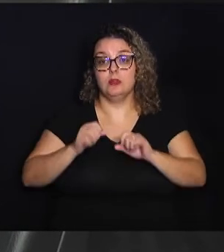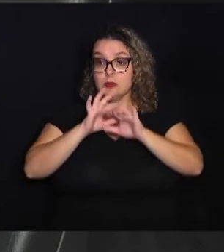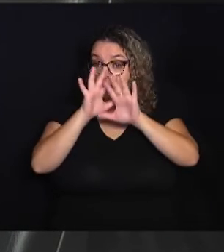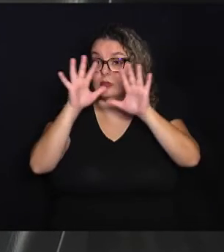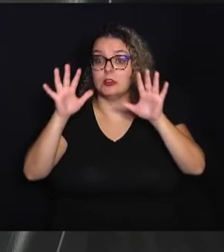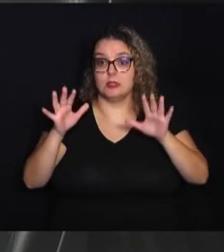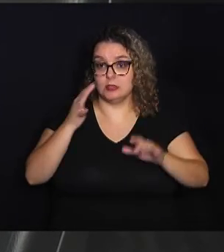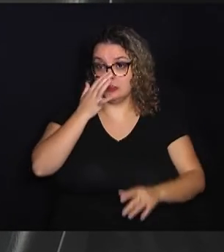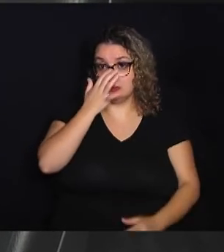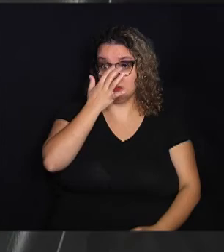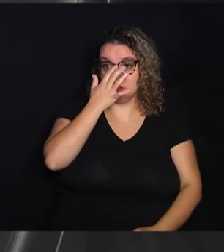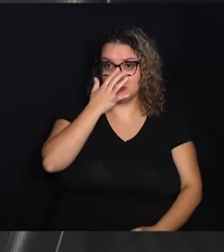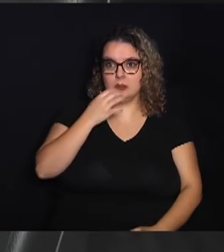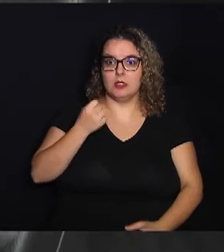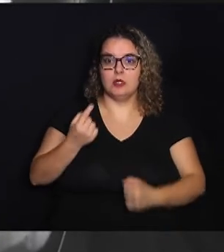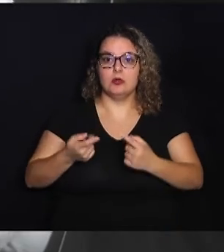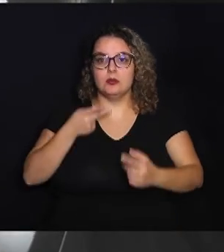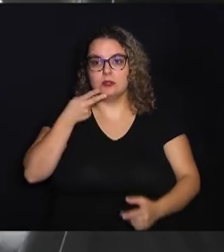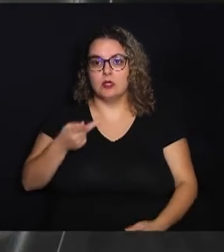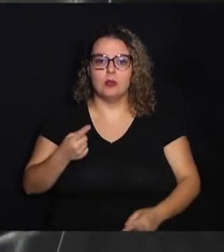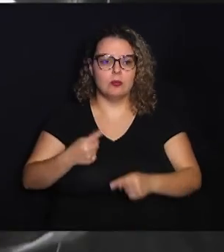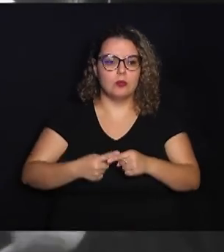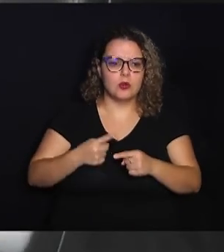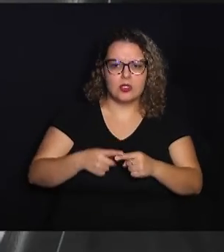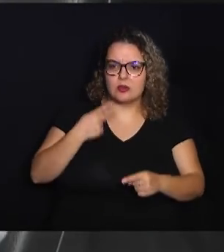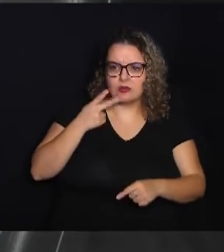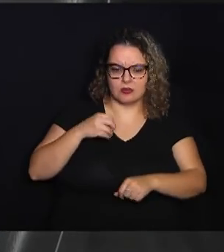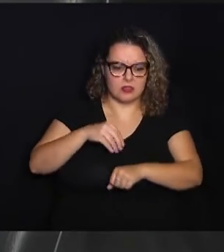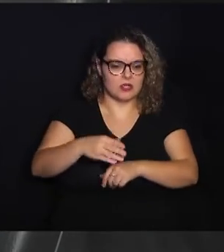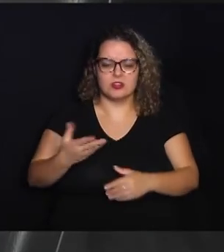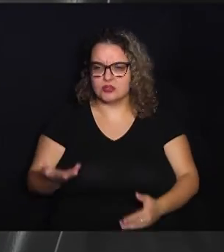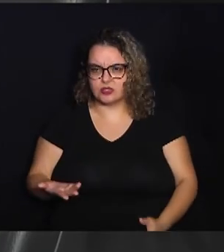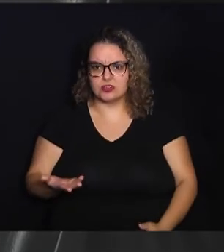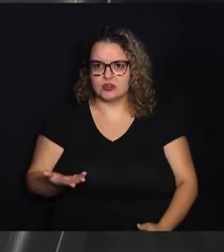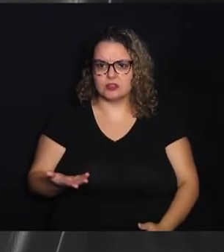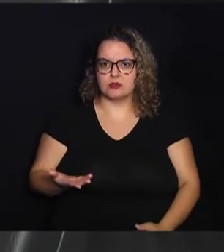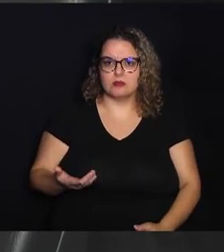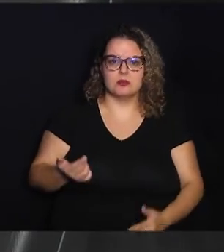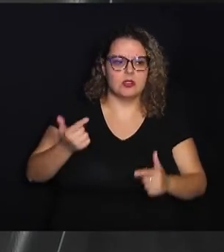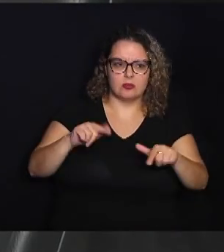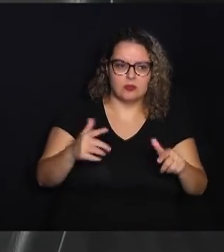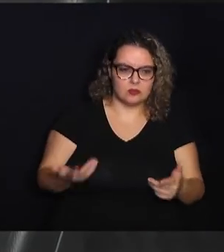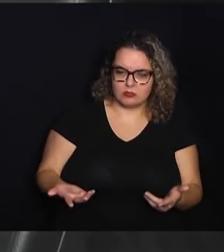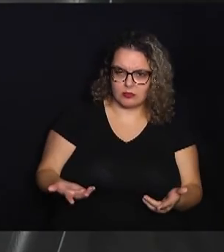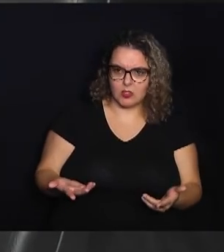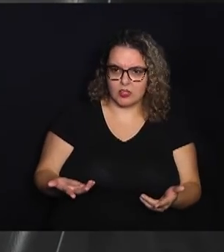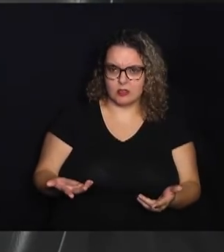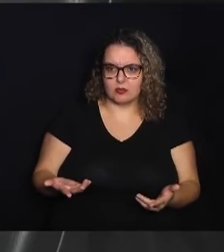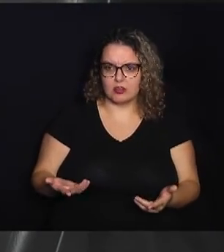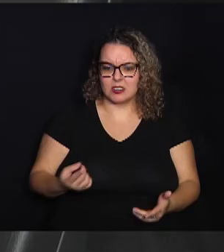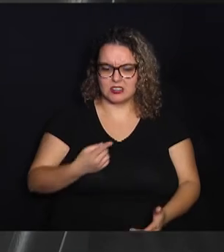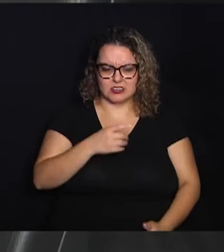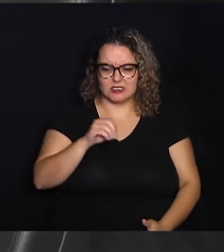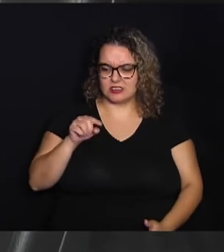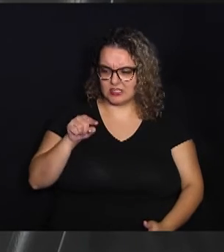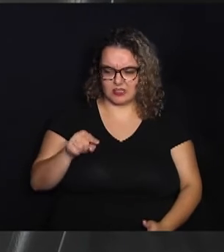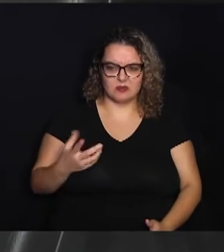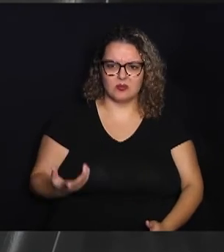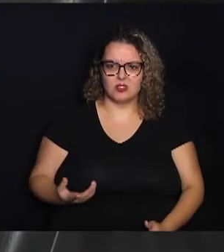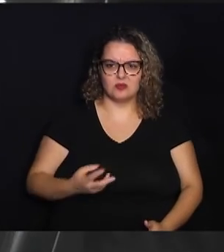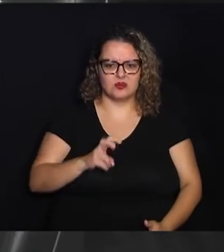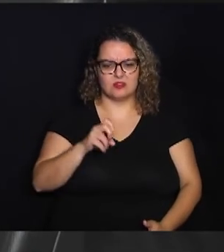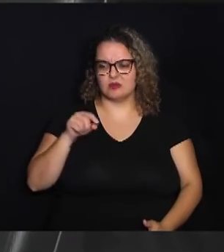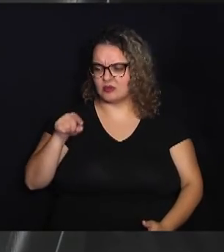clareza, alguns falam, mas por que o vereador vai indicar para tal local 100 mil reais, 50 mil